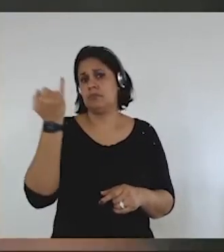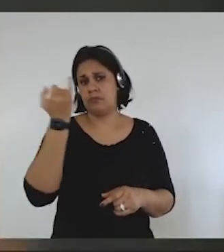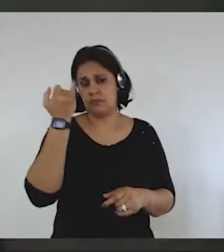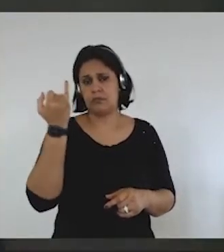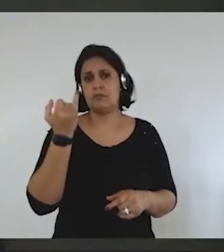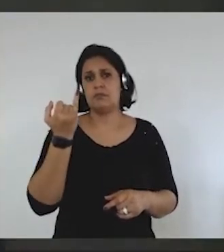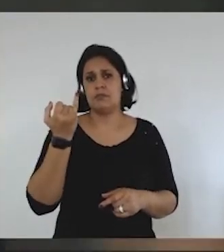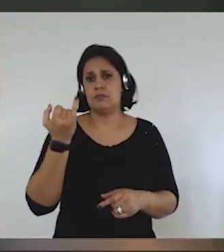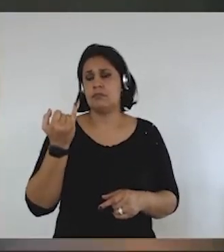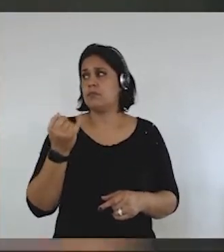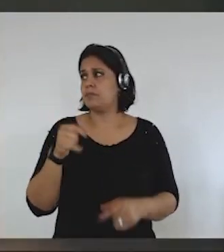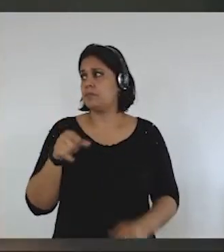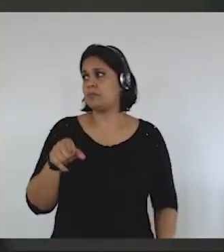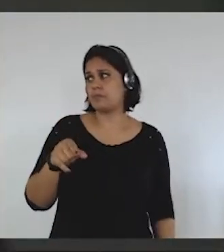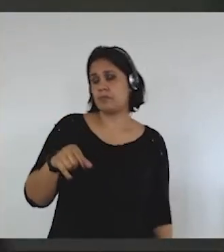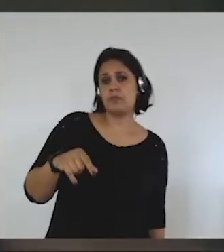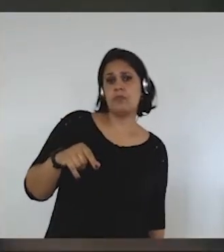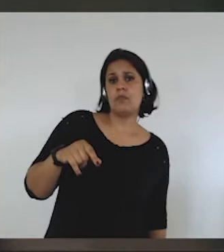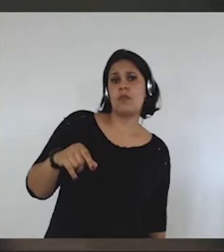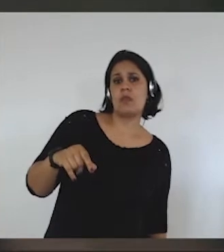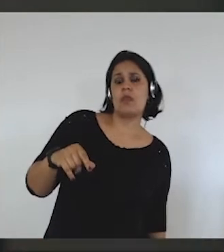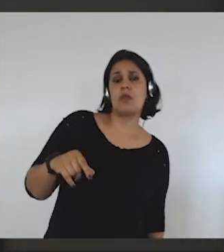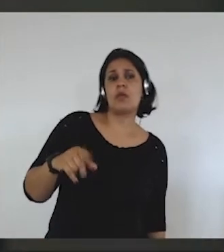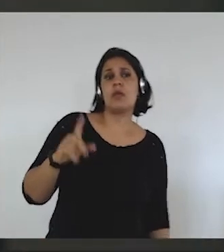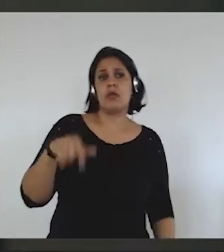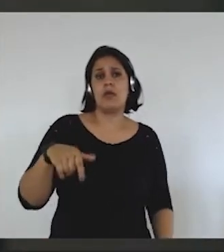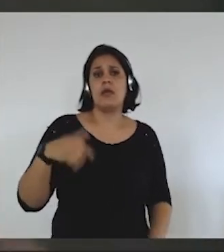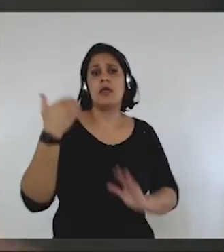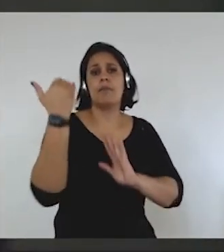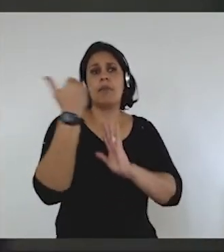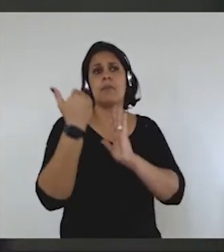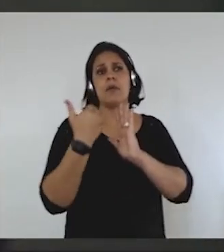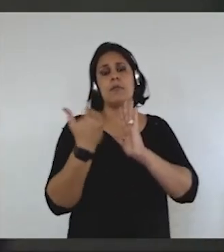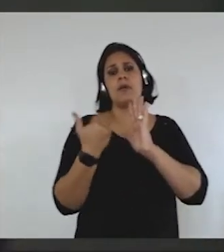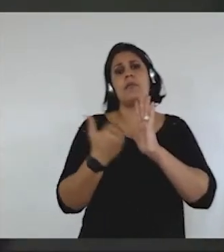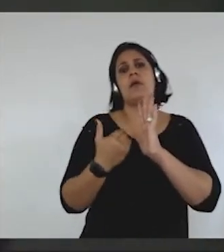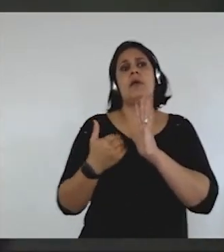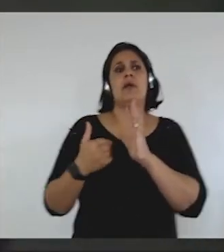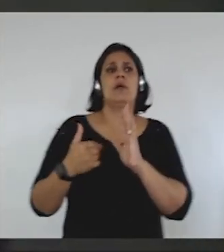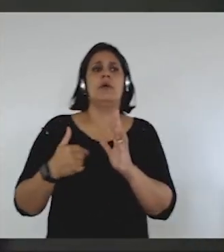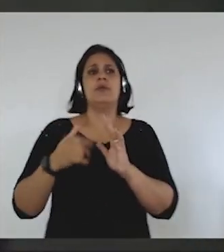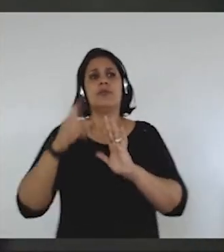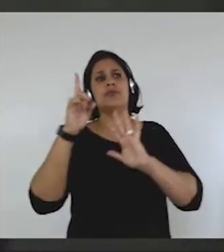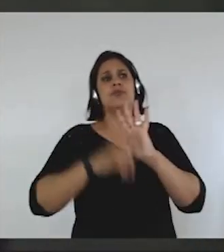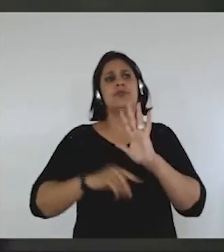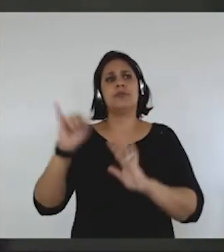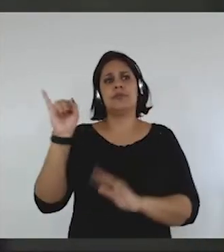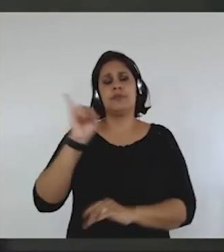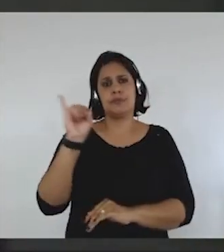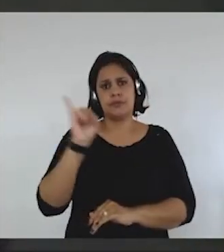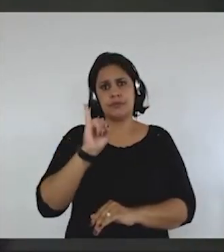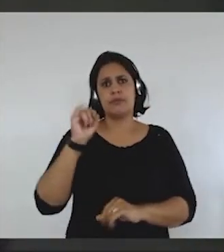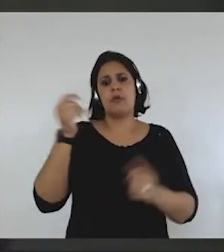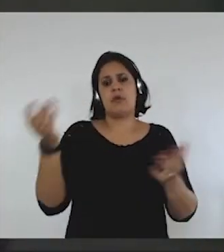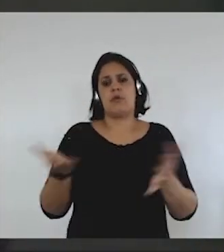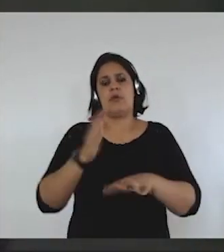do prestígio das normas de direito internacional, mesmo na situação de pandemia.